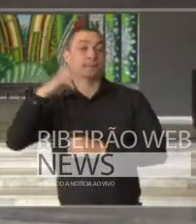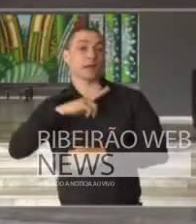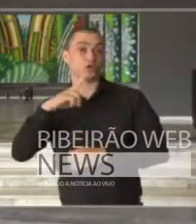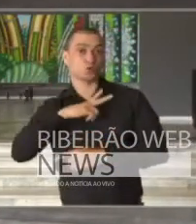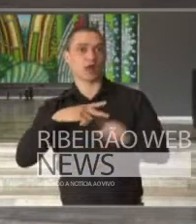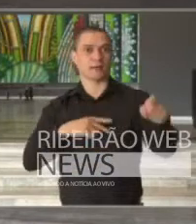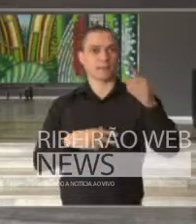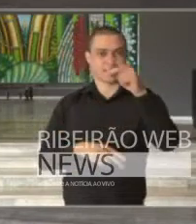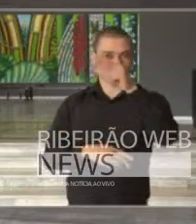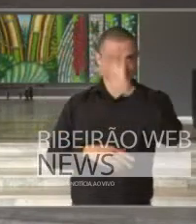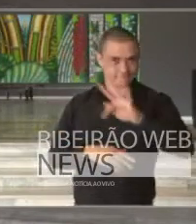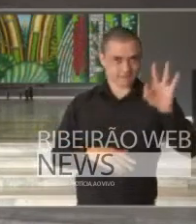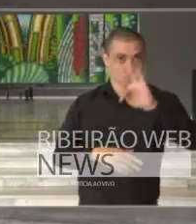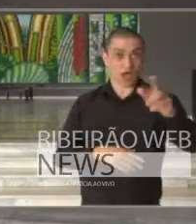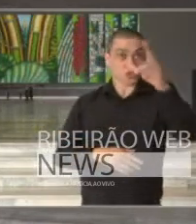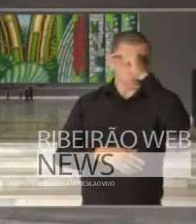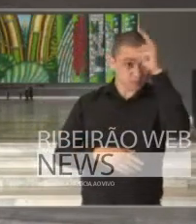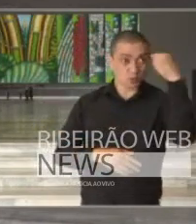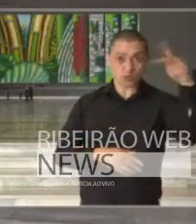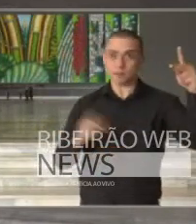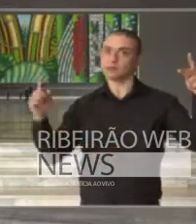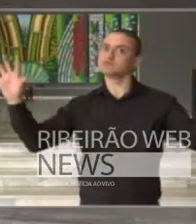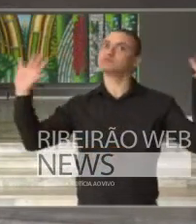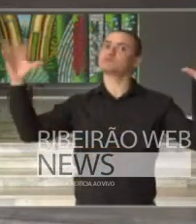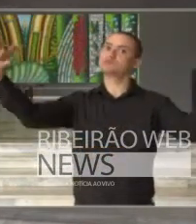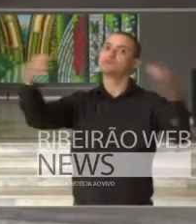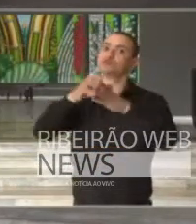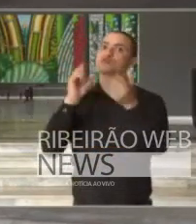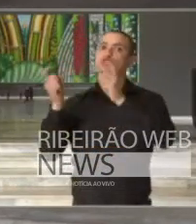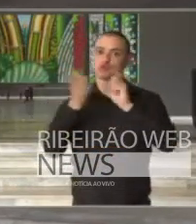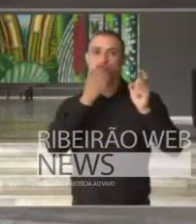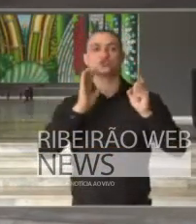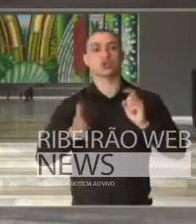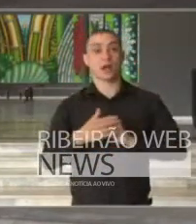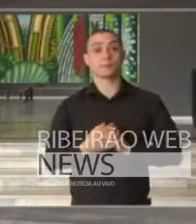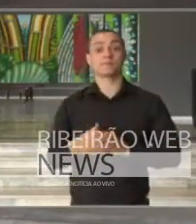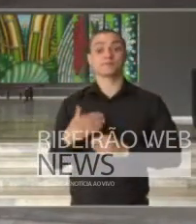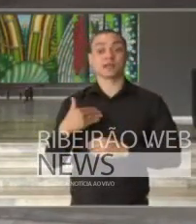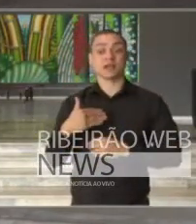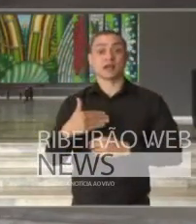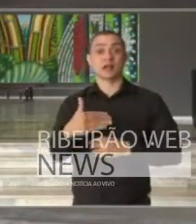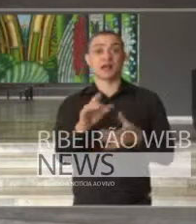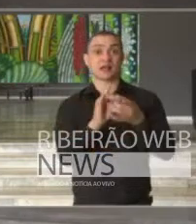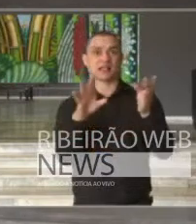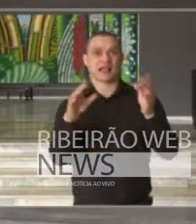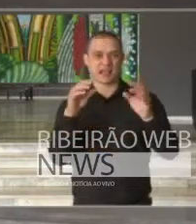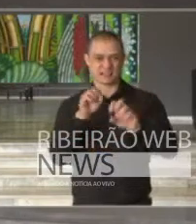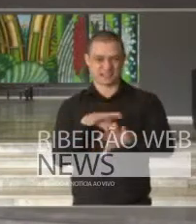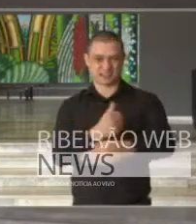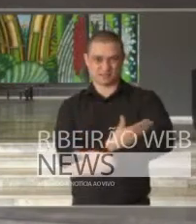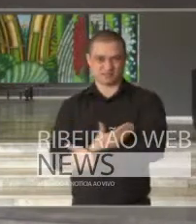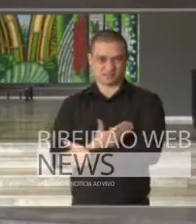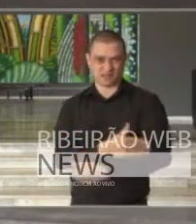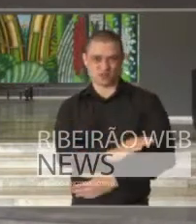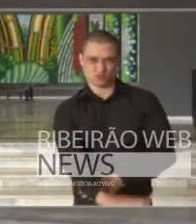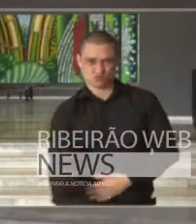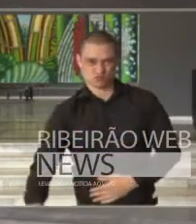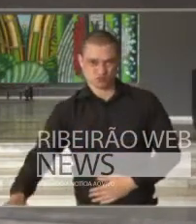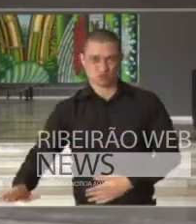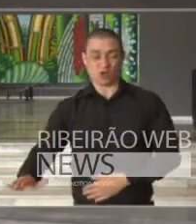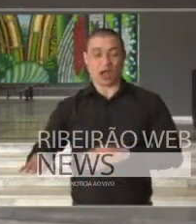universidades municipais, que são importantes no Estado de São Paulo. Pode passar. Liberação gradual no ensino infantil, isso é muito